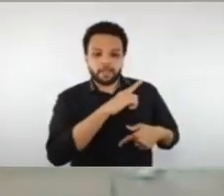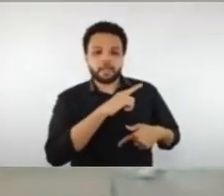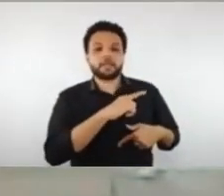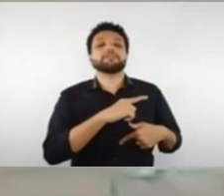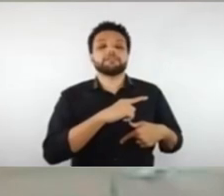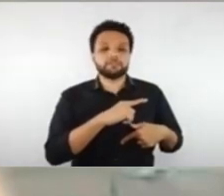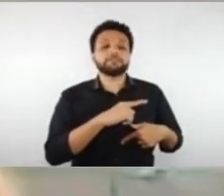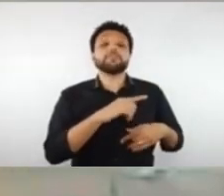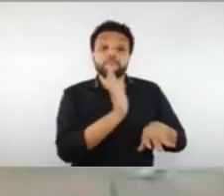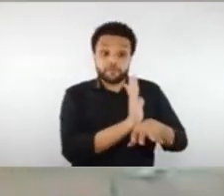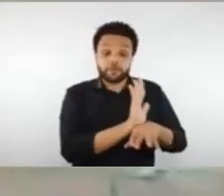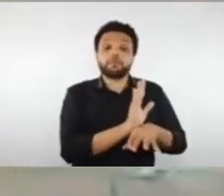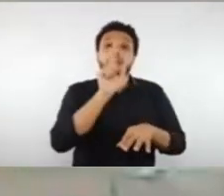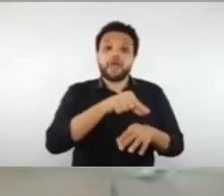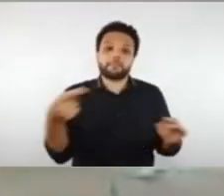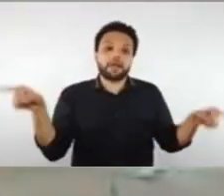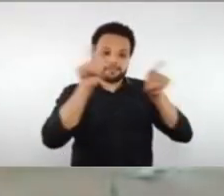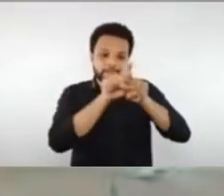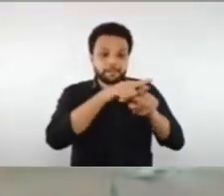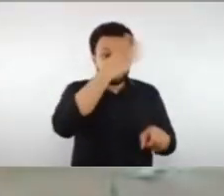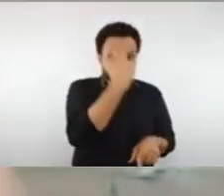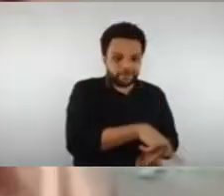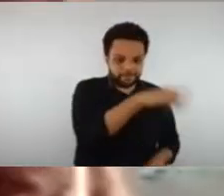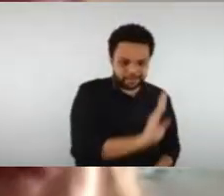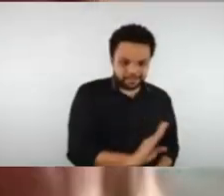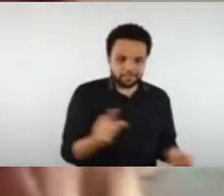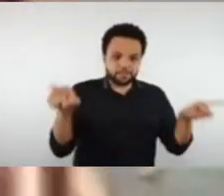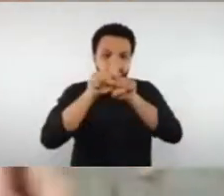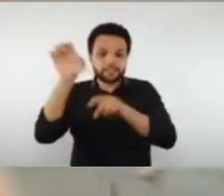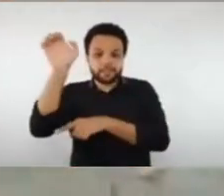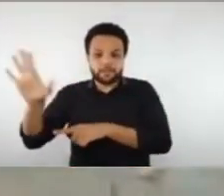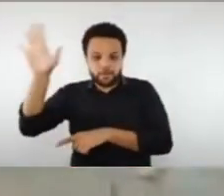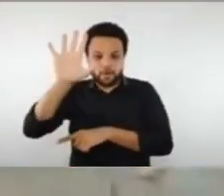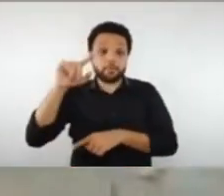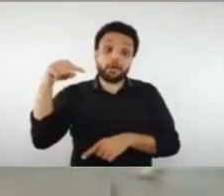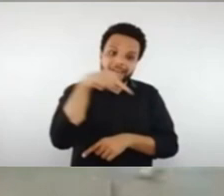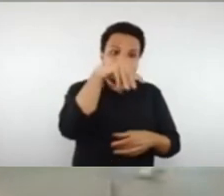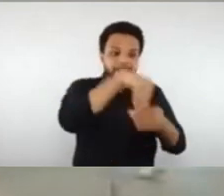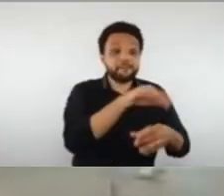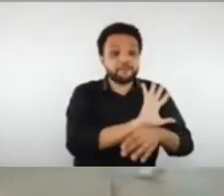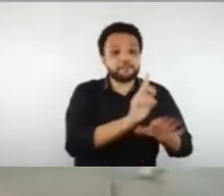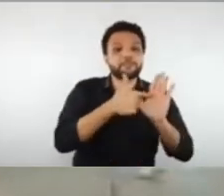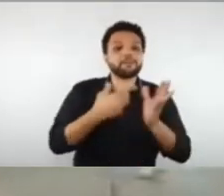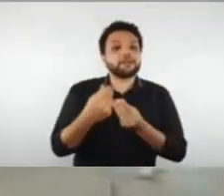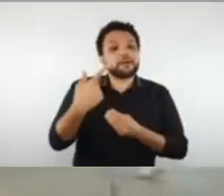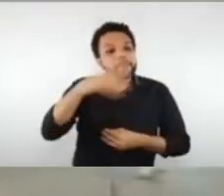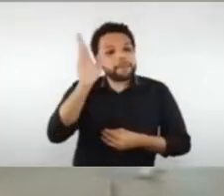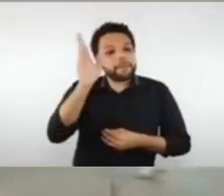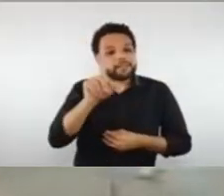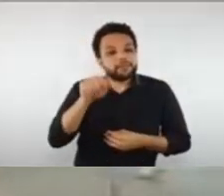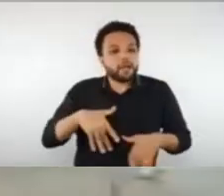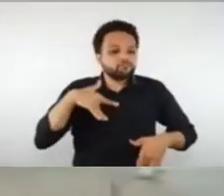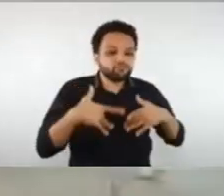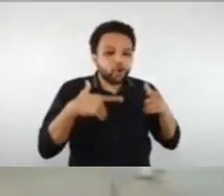europeus e americanos. E o que fizemos, entrevistamos a Lúcia para pedir que ela refletisse um pouco sobre o